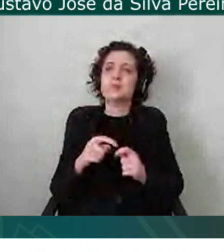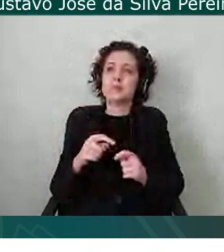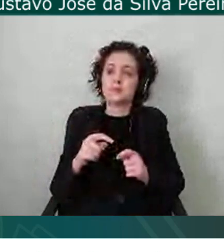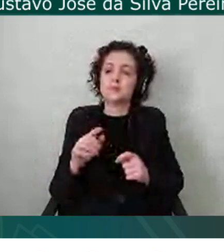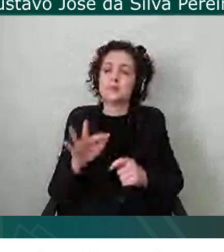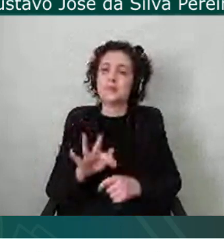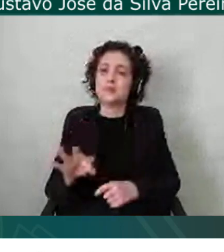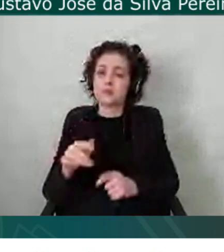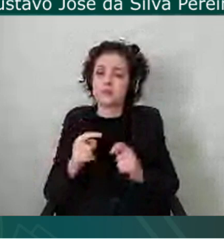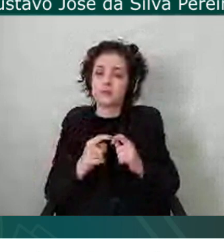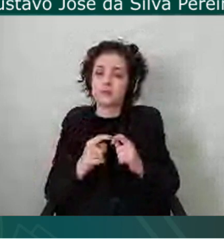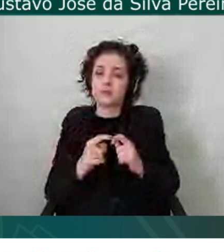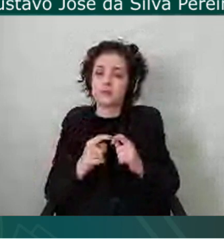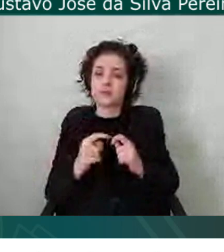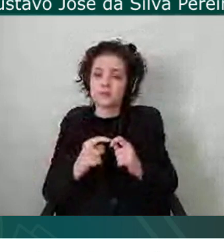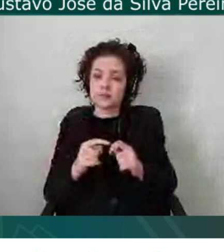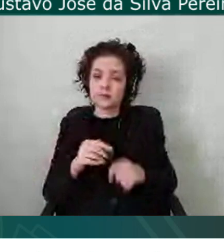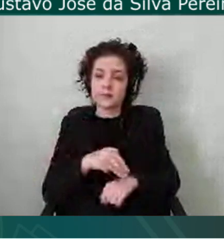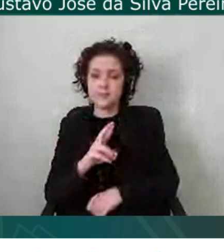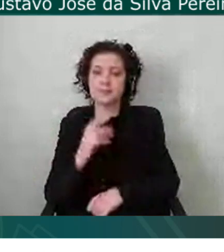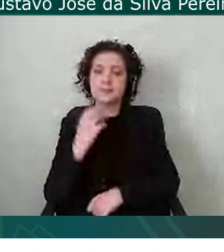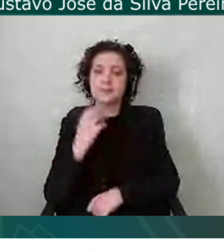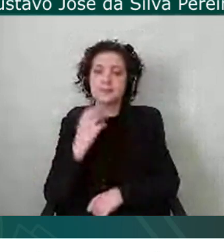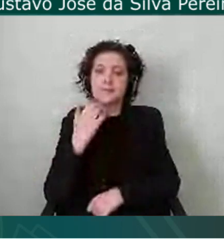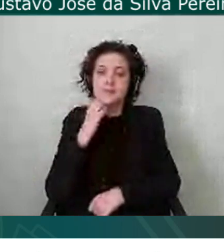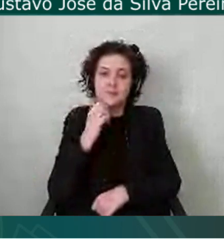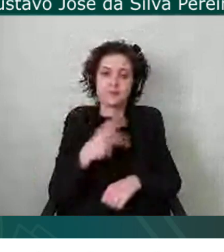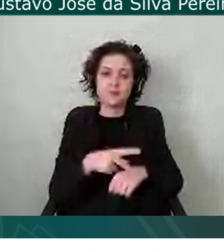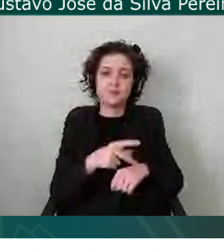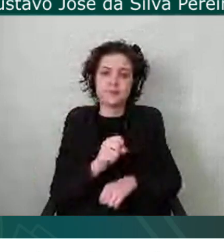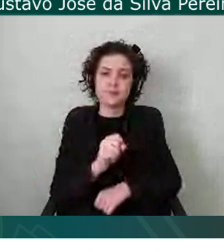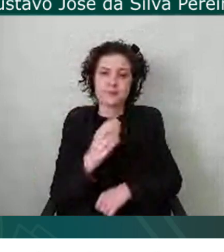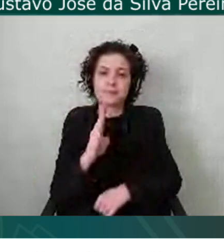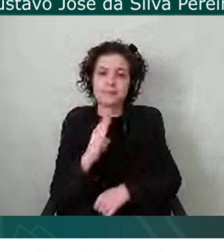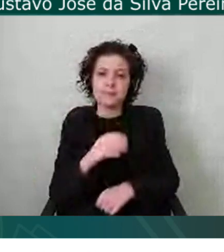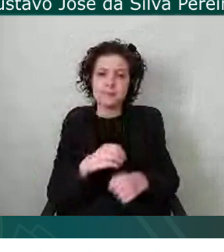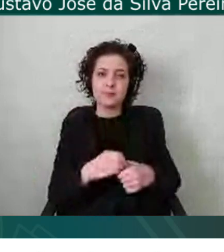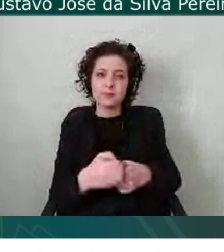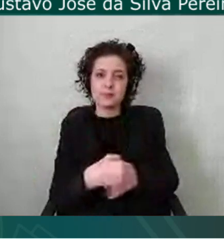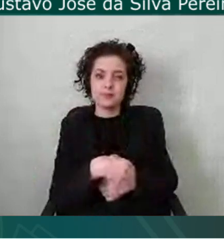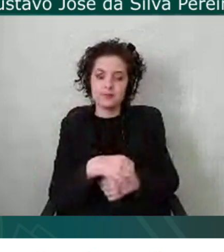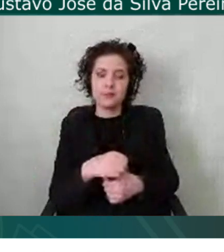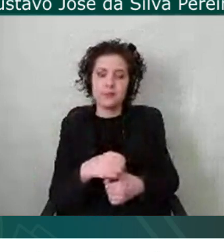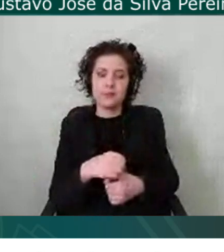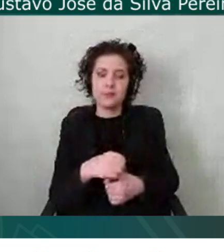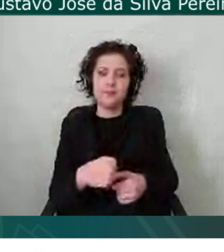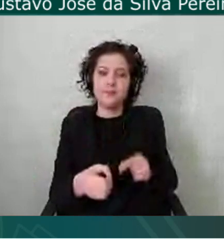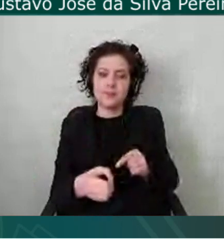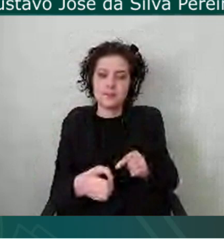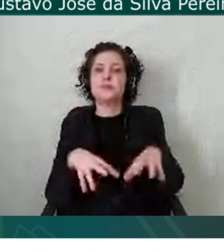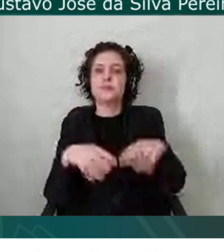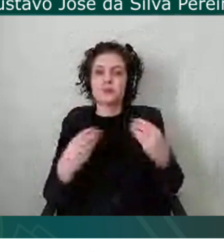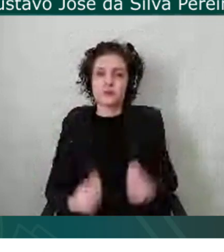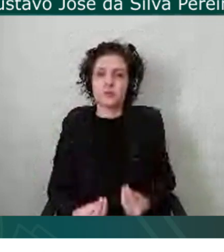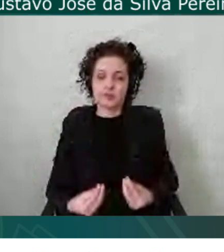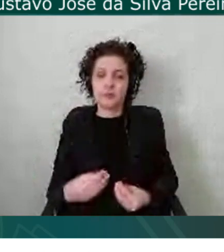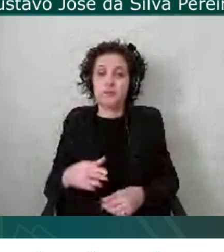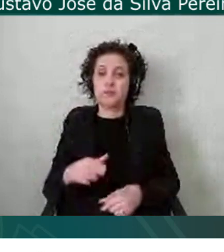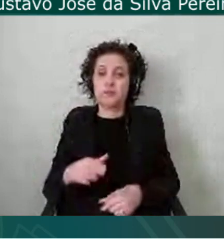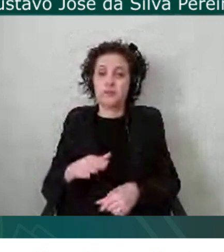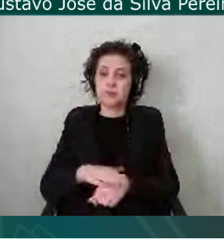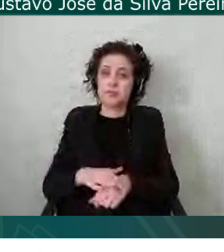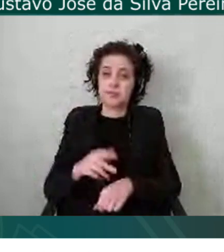Ciências pelo Programa de Pós-Graduação em Biologia Molecular da Unifesp. Ela realizou um pós-doutorado na área